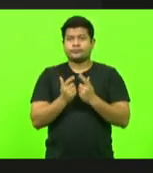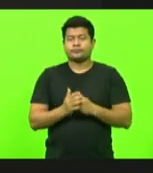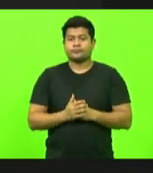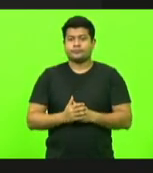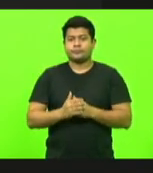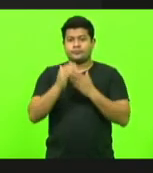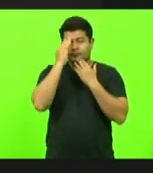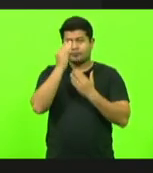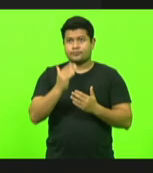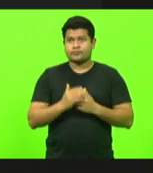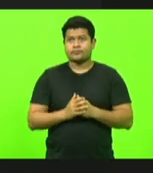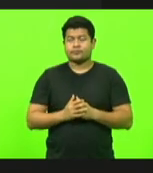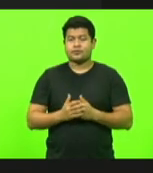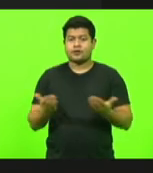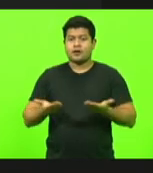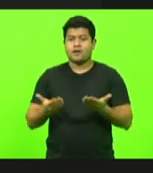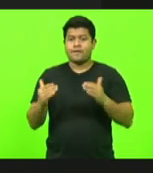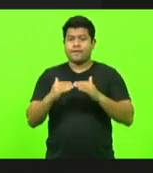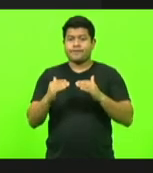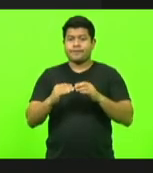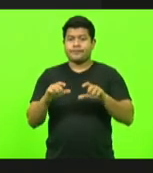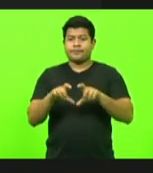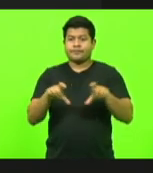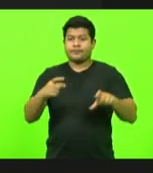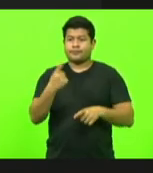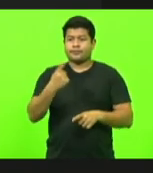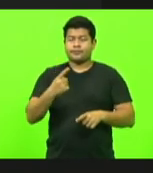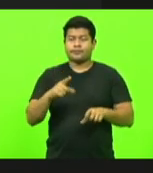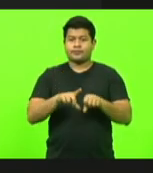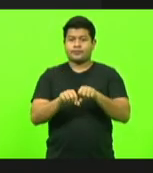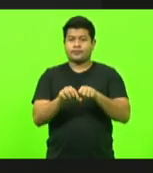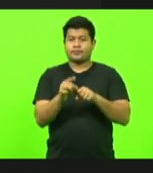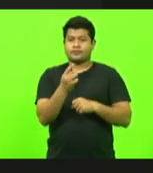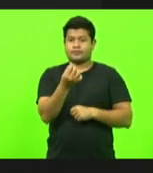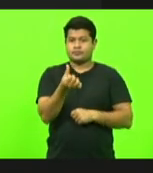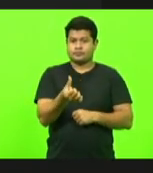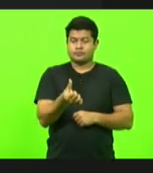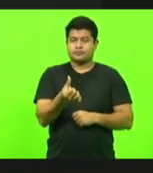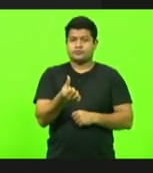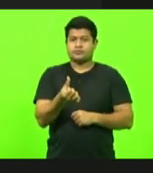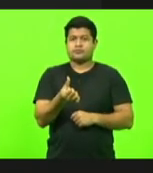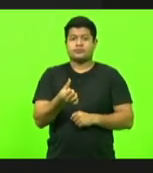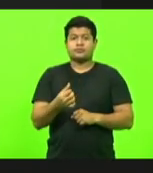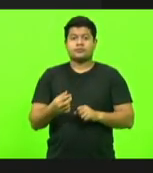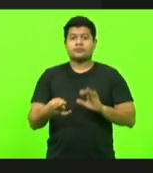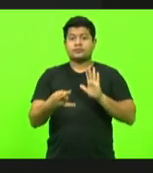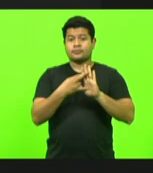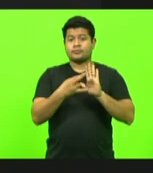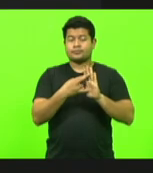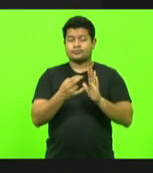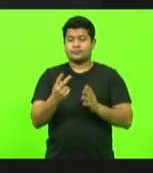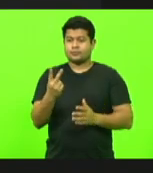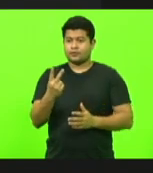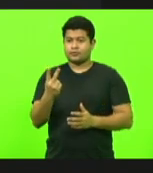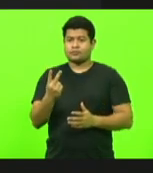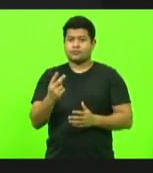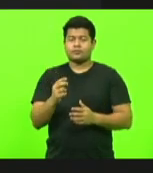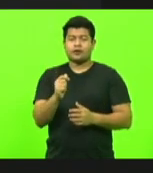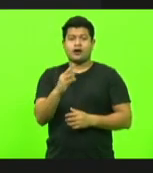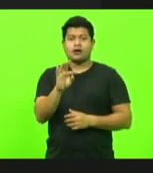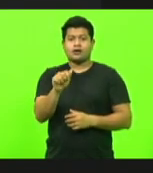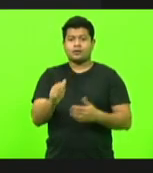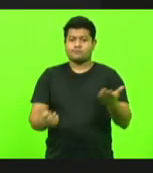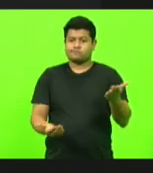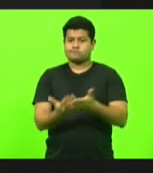das atas. Em consonância com o parágrafo 1º do artigo número 106 do Regimento Interno, dou as duas atas por